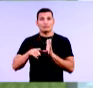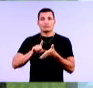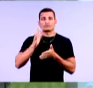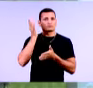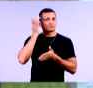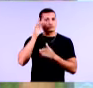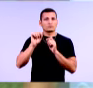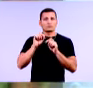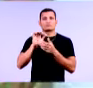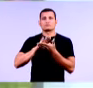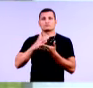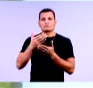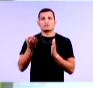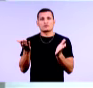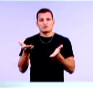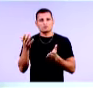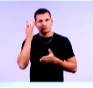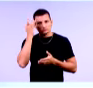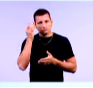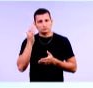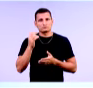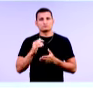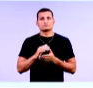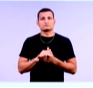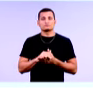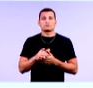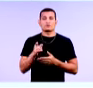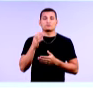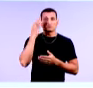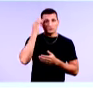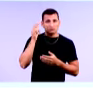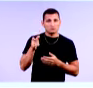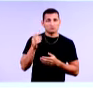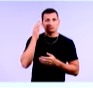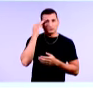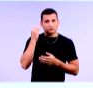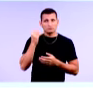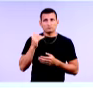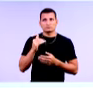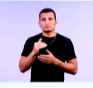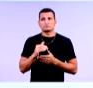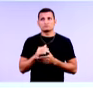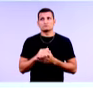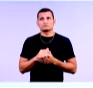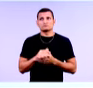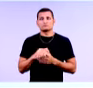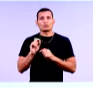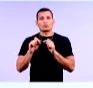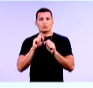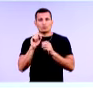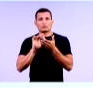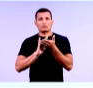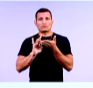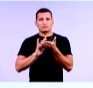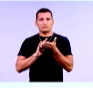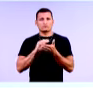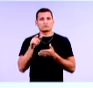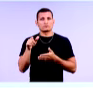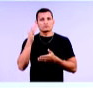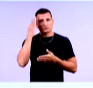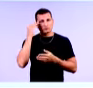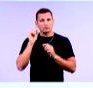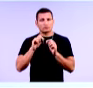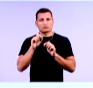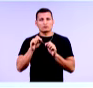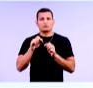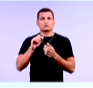sabe. Se ele sabe, eu posso, se ele sabe o que é um smartphone, sabe o